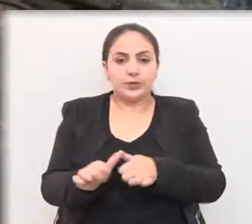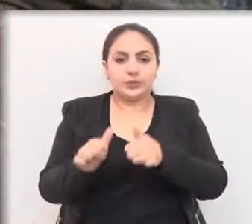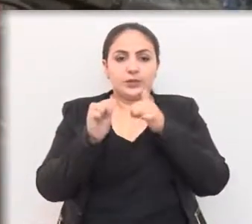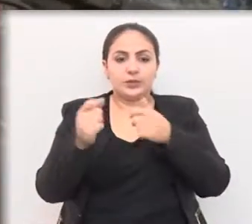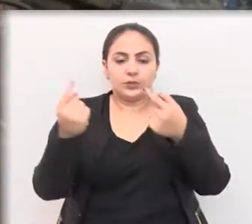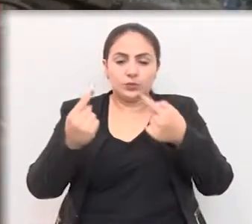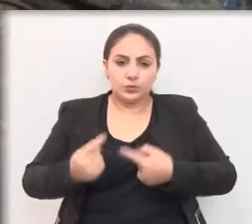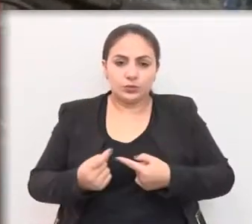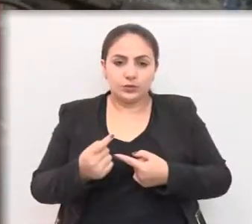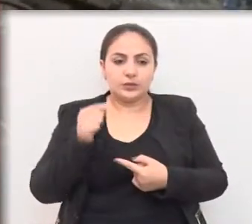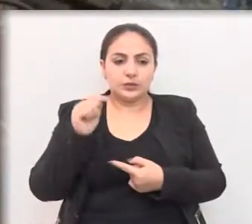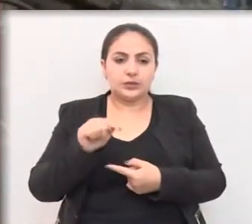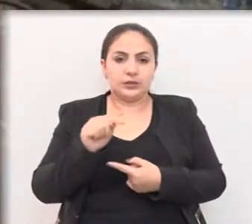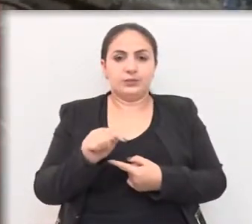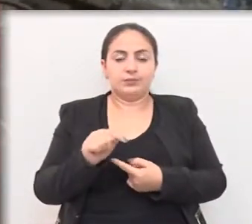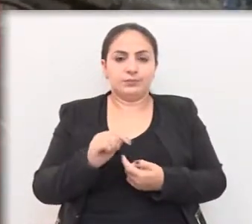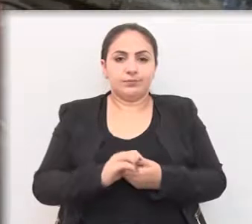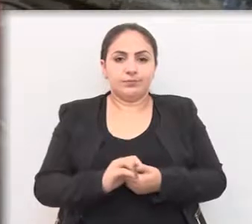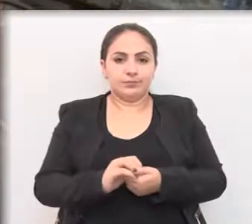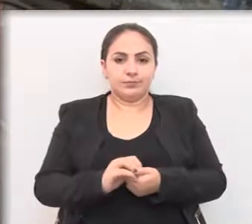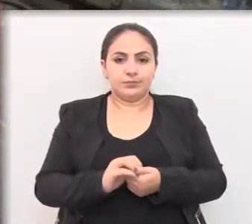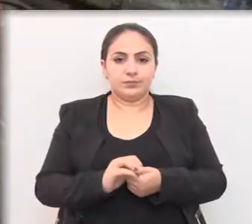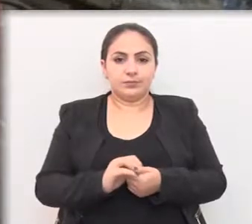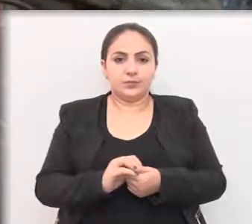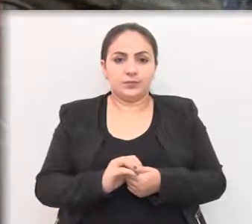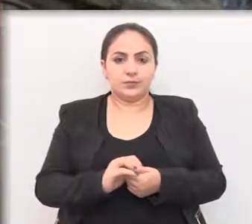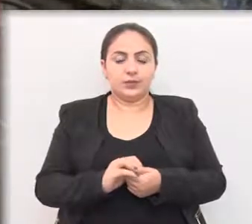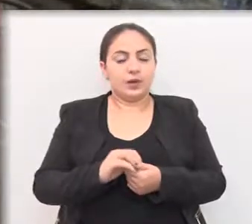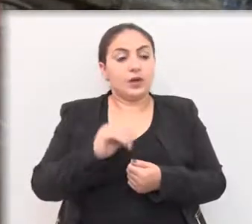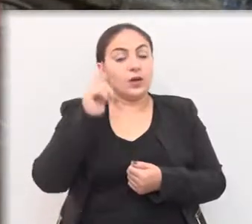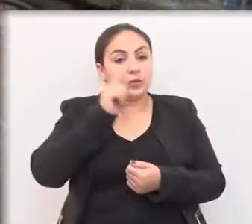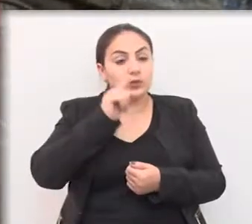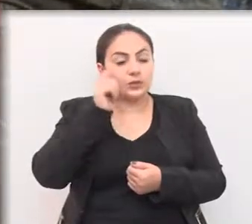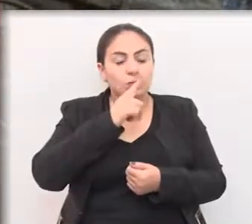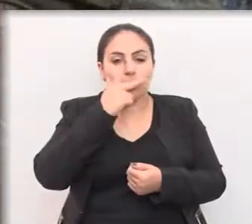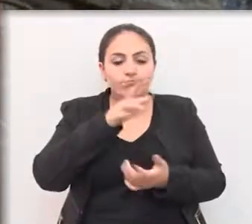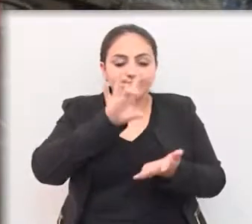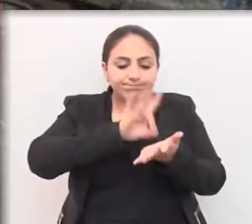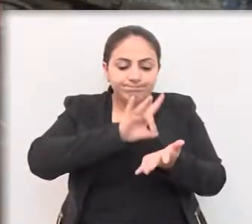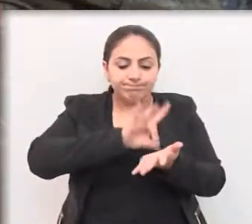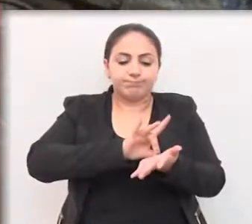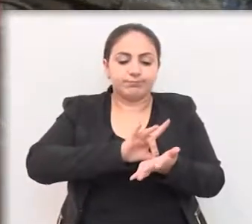a qualificação da estrutura deste aeroporto vai